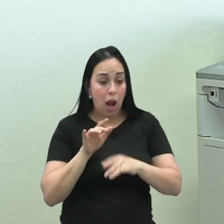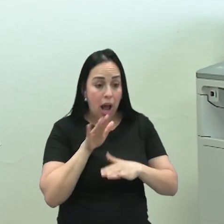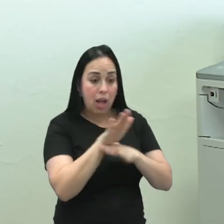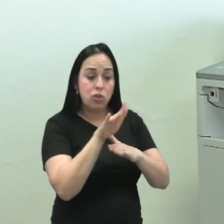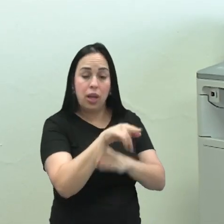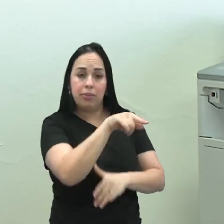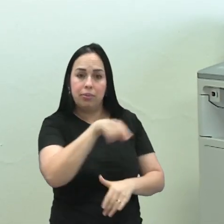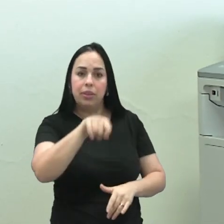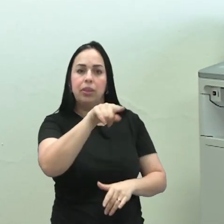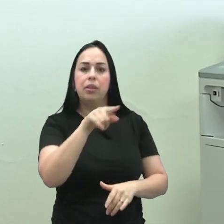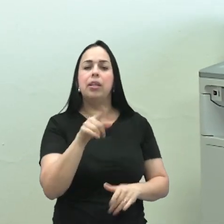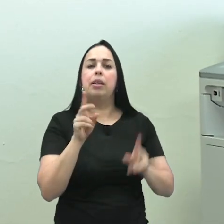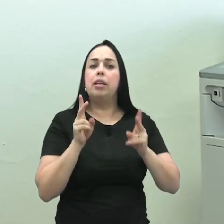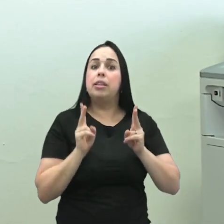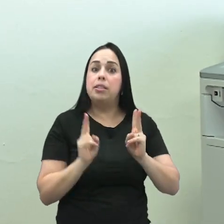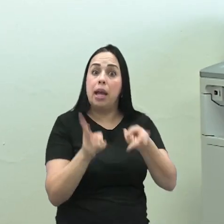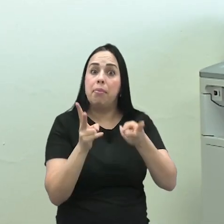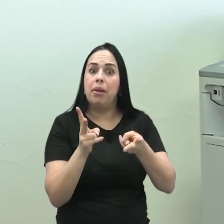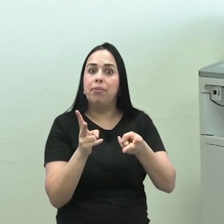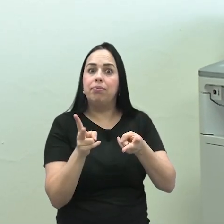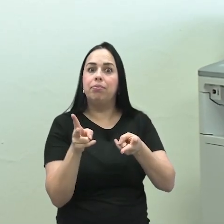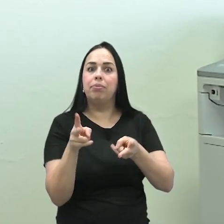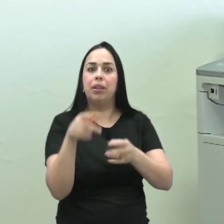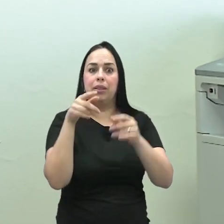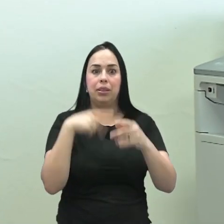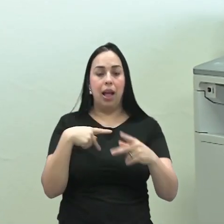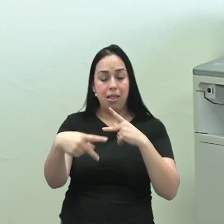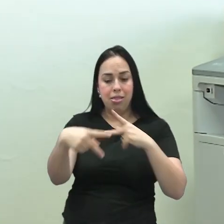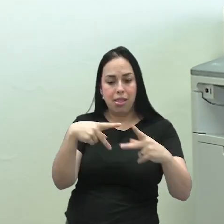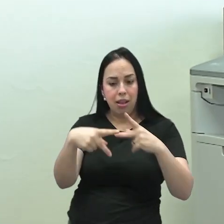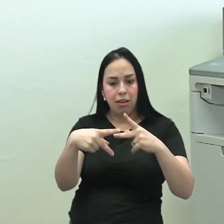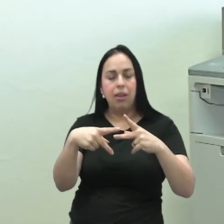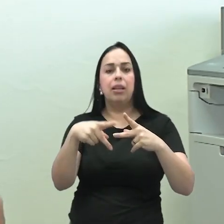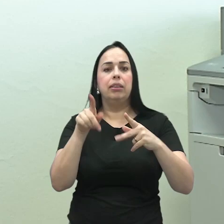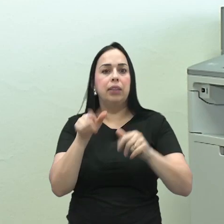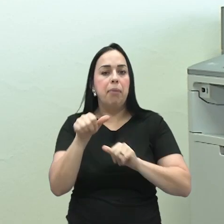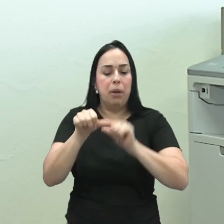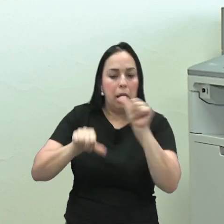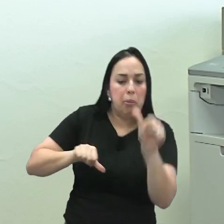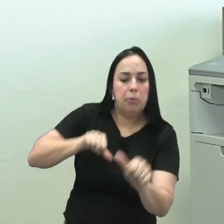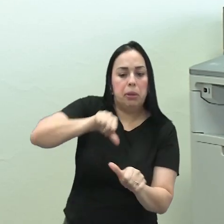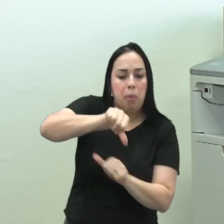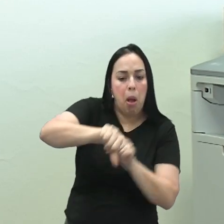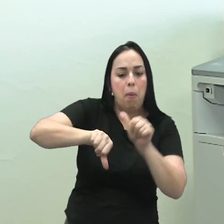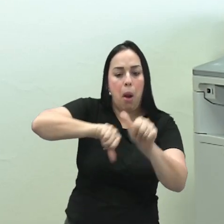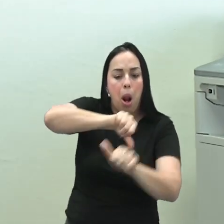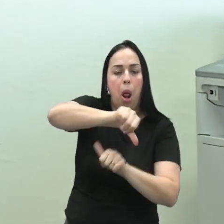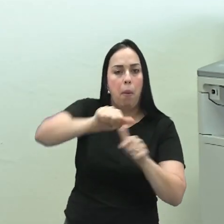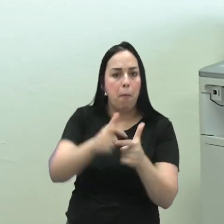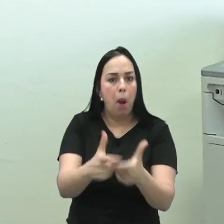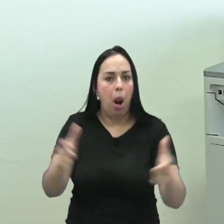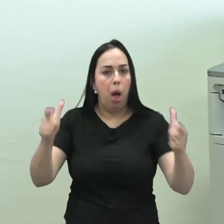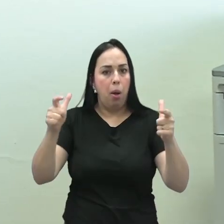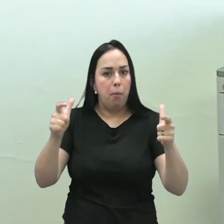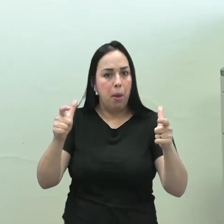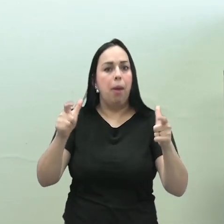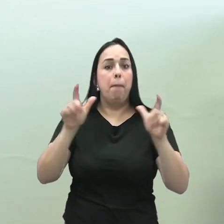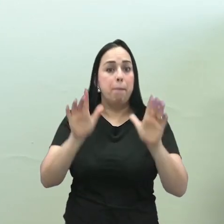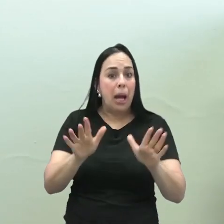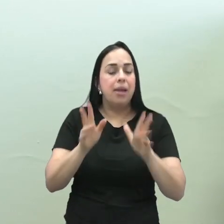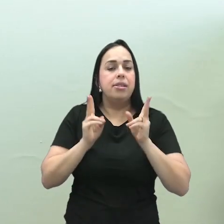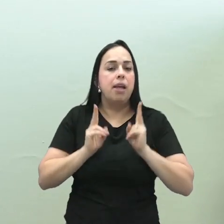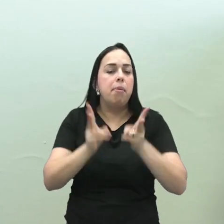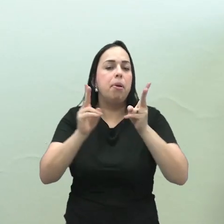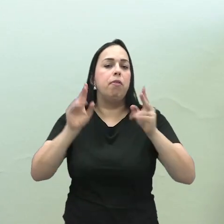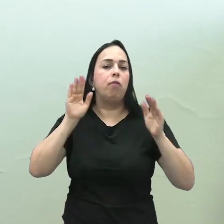prover para que nós tenhamos sempre a cidade como um organismo vivo que se desenvolve, ela sempre tenha o